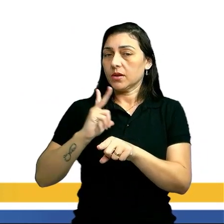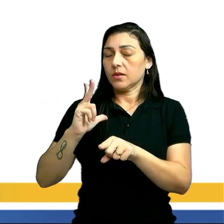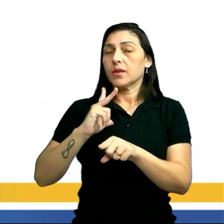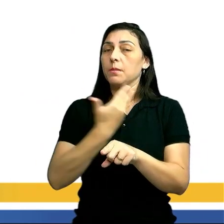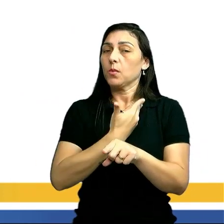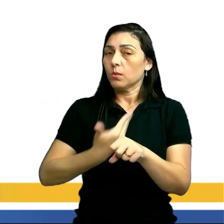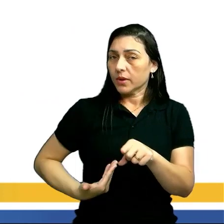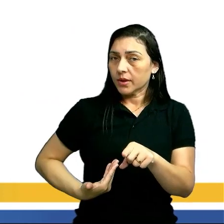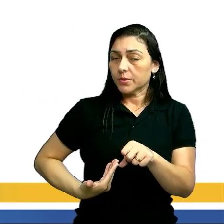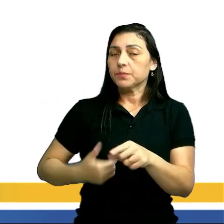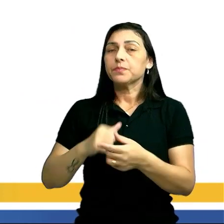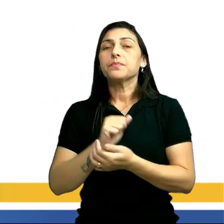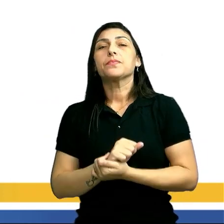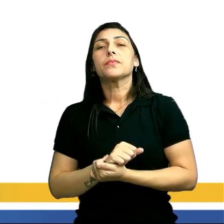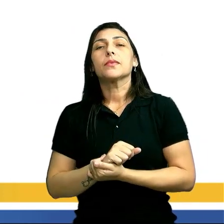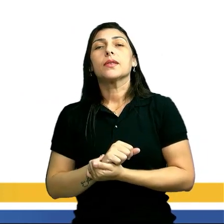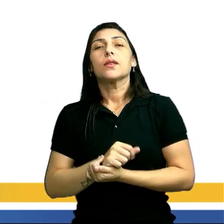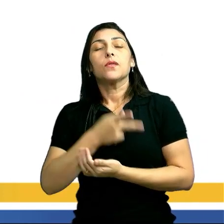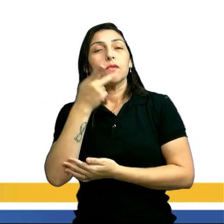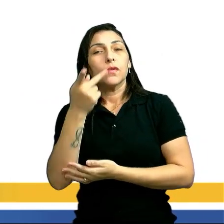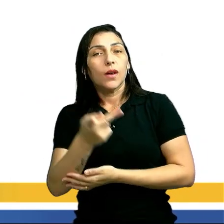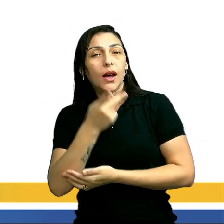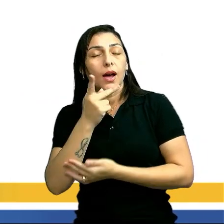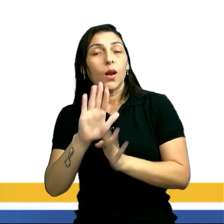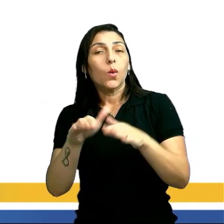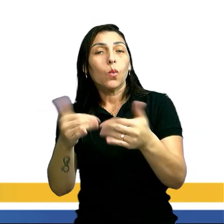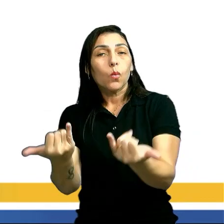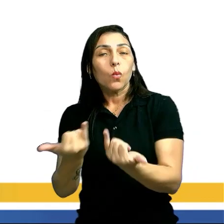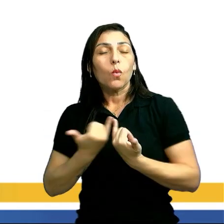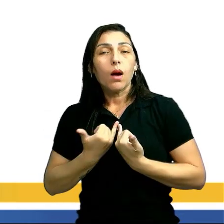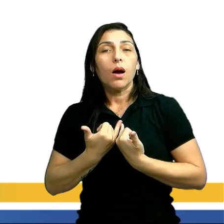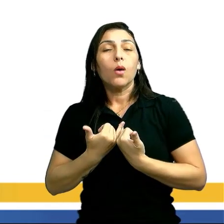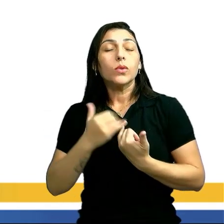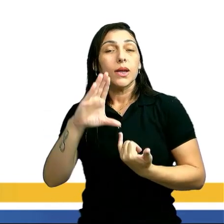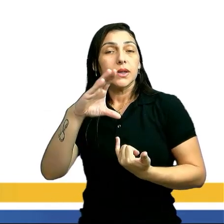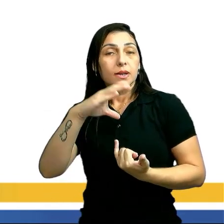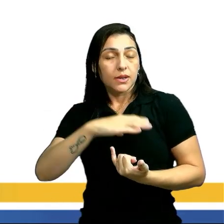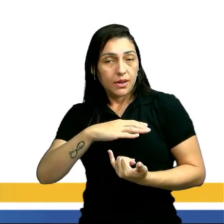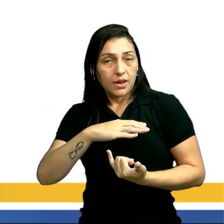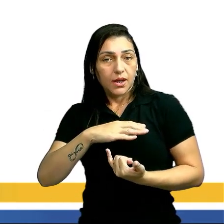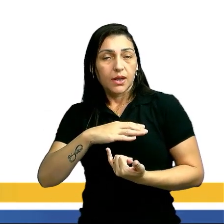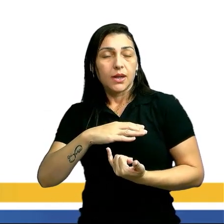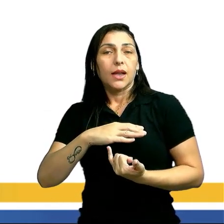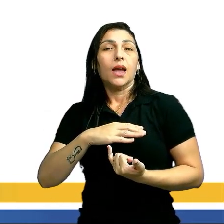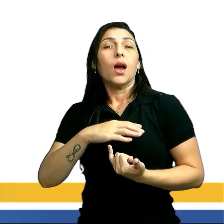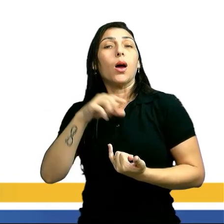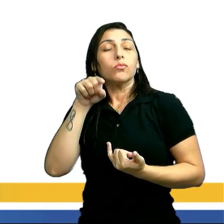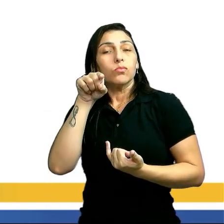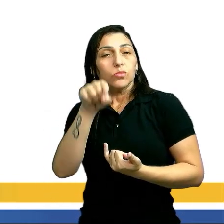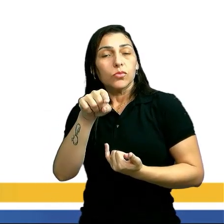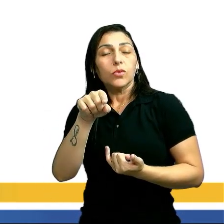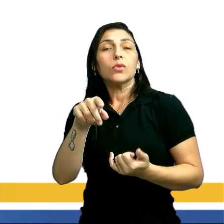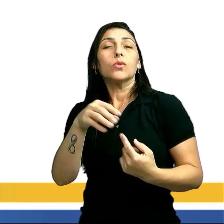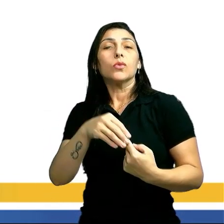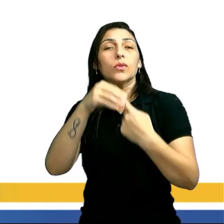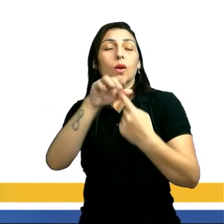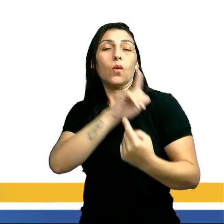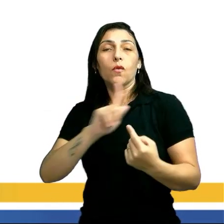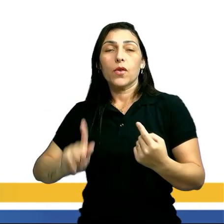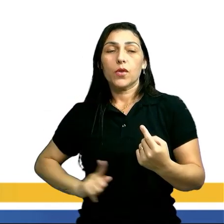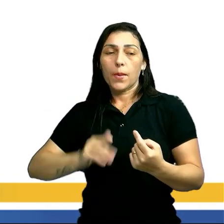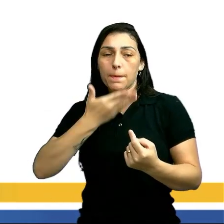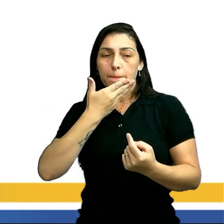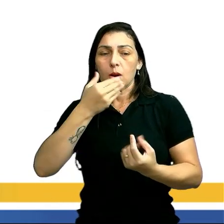quanto na vida pública, dize-nos qual entre as cidades, graças a ti, se governou